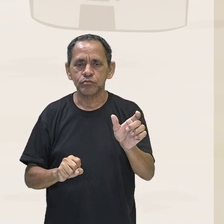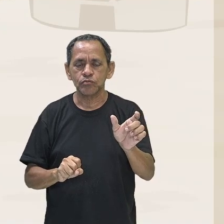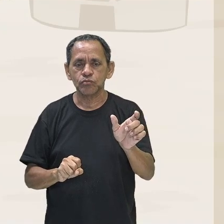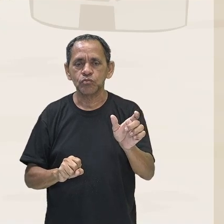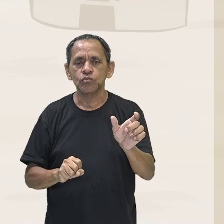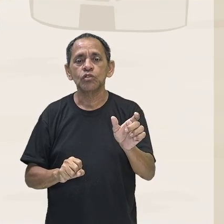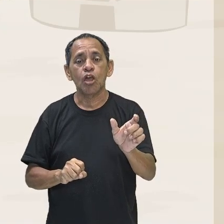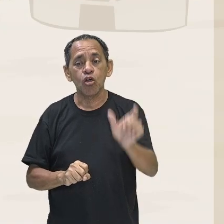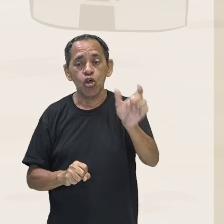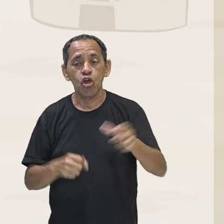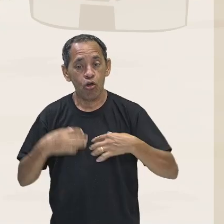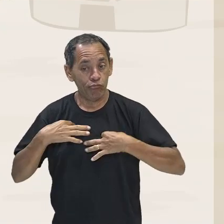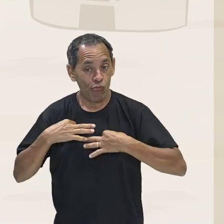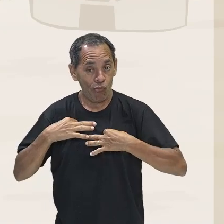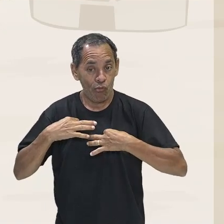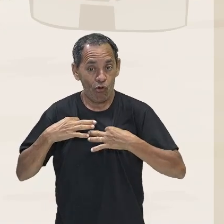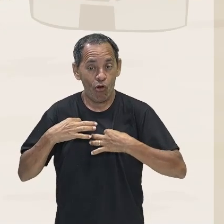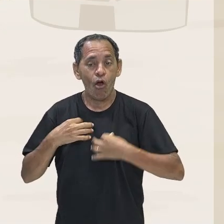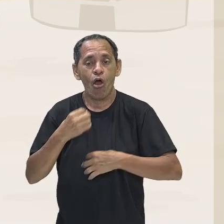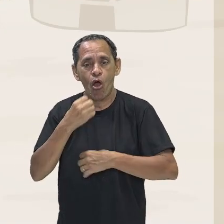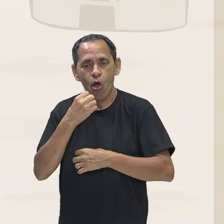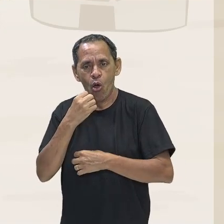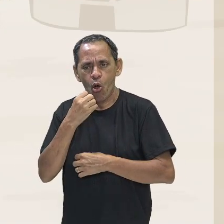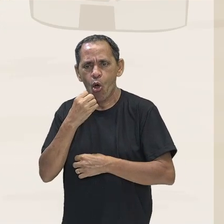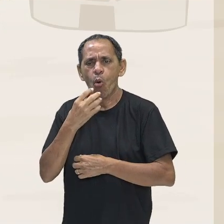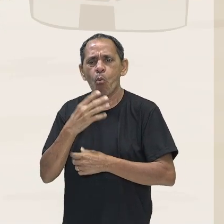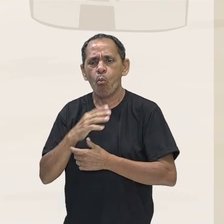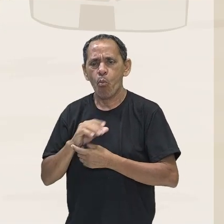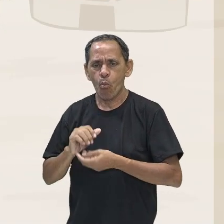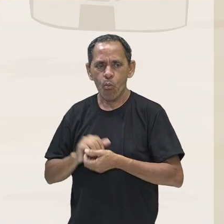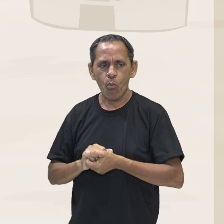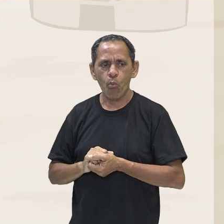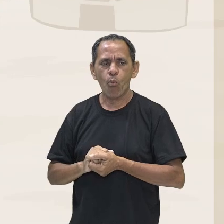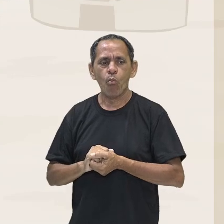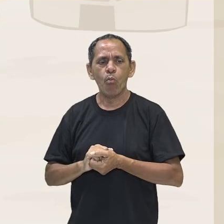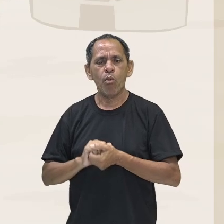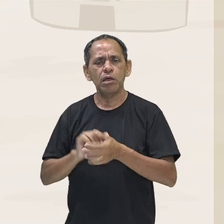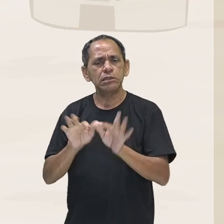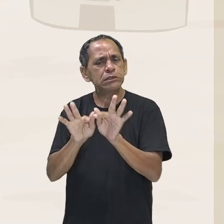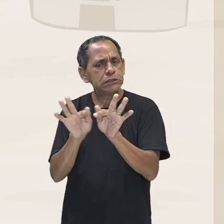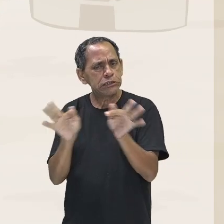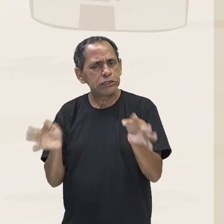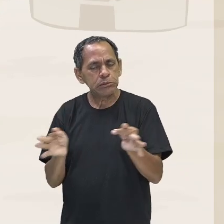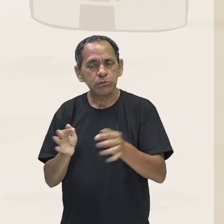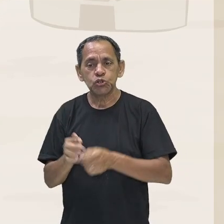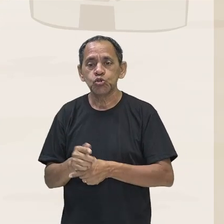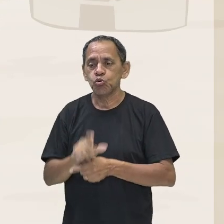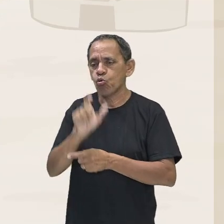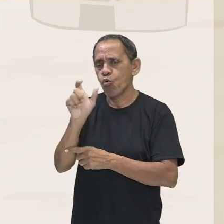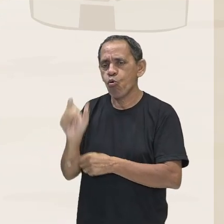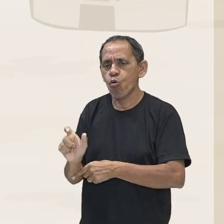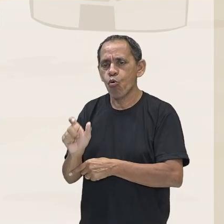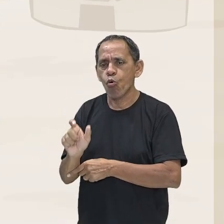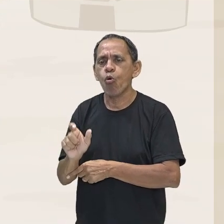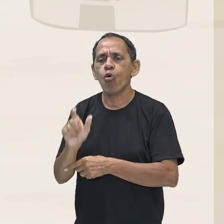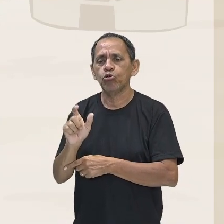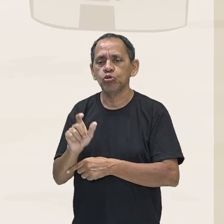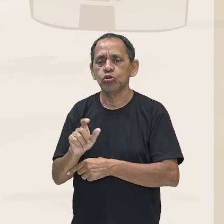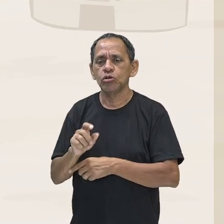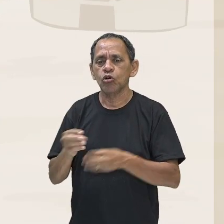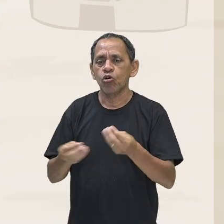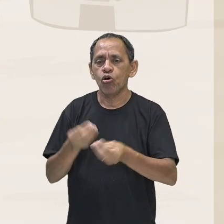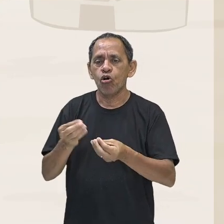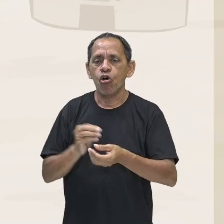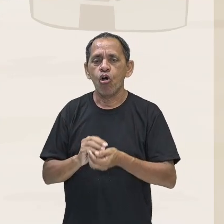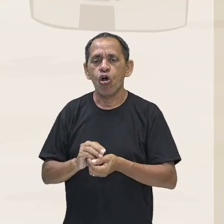vestimenta e um armamento ali bem rústico. E já do meu outro lado, a gente vê um hominídeo um pouco mais desenvolvido, um